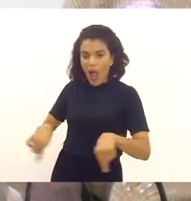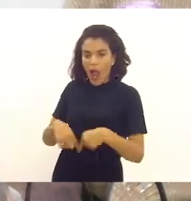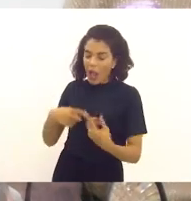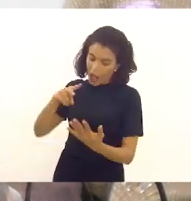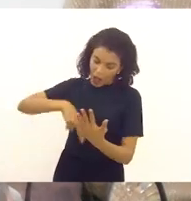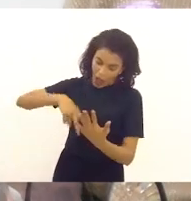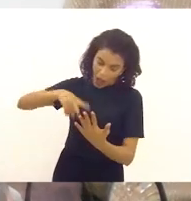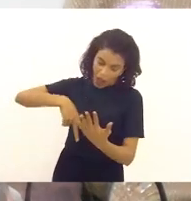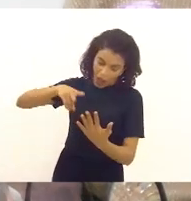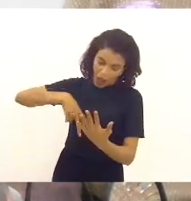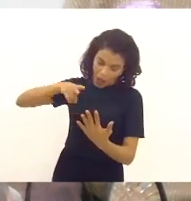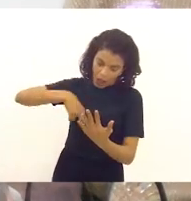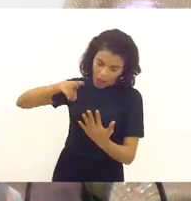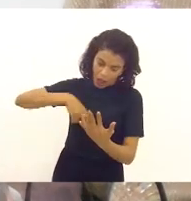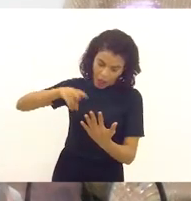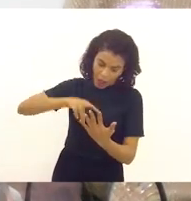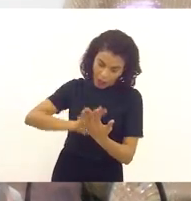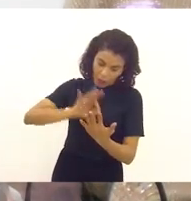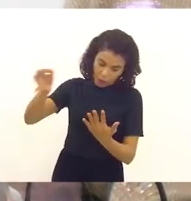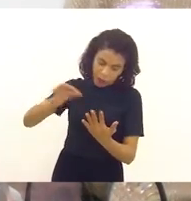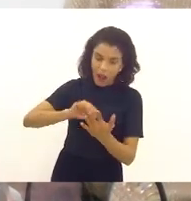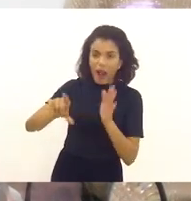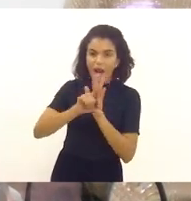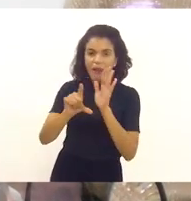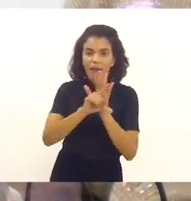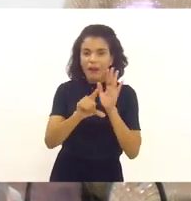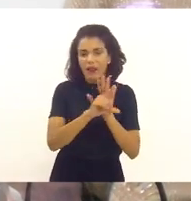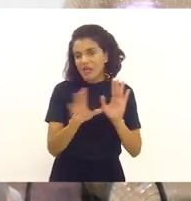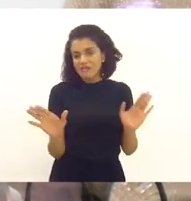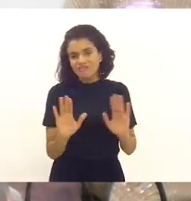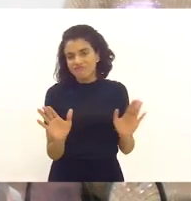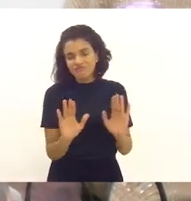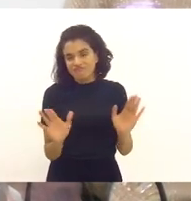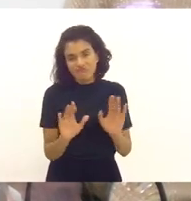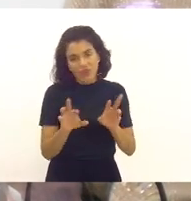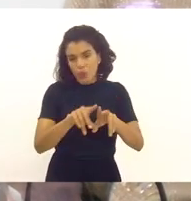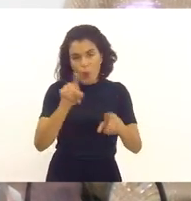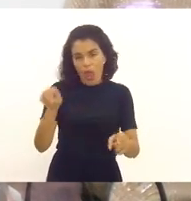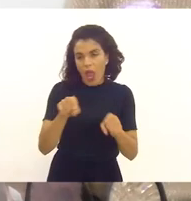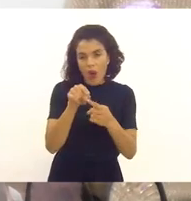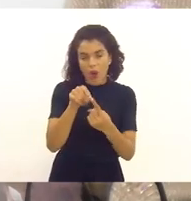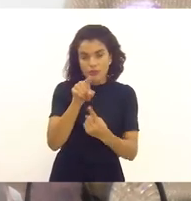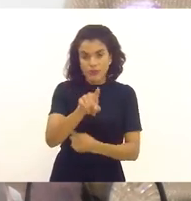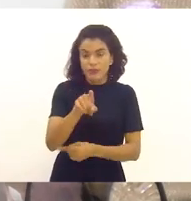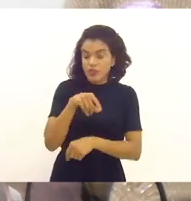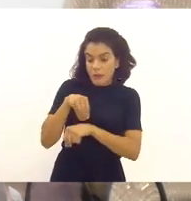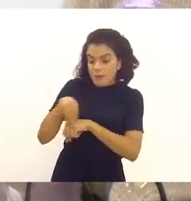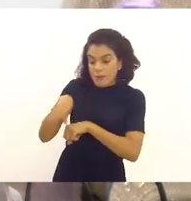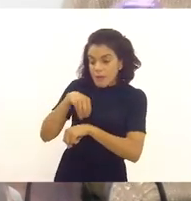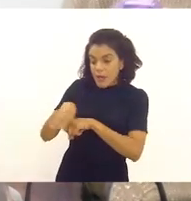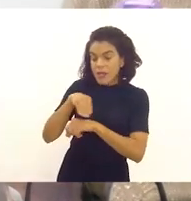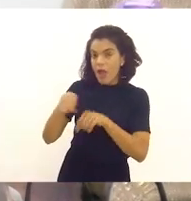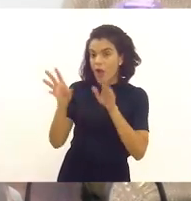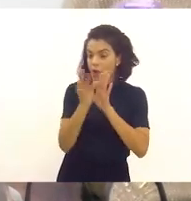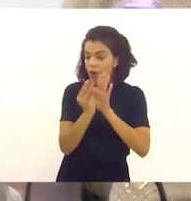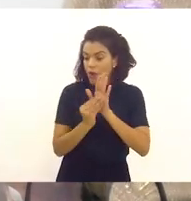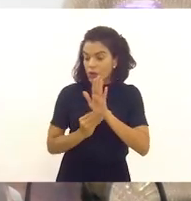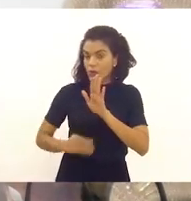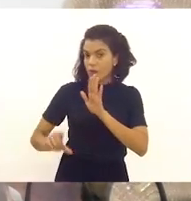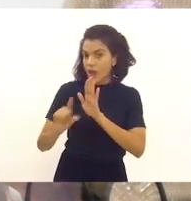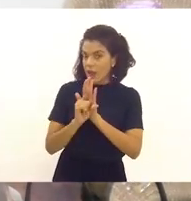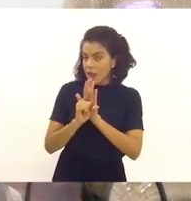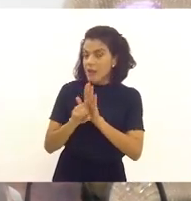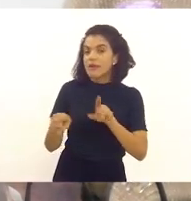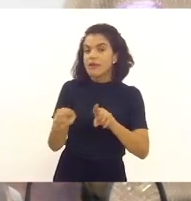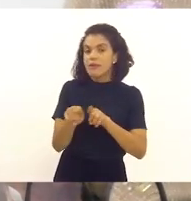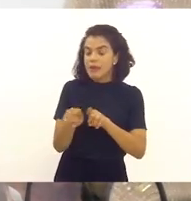ficar lá lendo para ele ler porque a lei todo mundo tem acesso todo mundo pode ler não é então a gente tem que passar para ele o conteúdo da Lei Mas